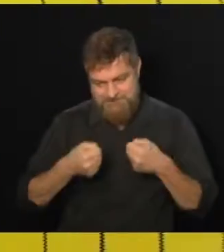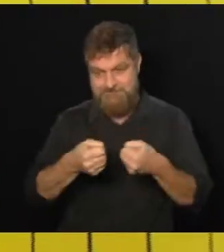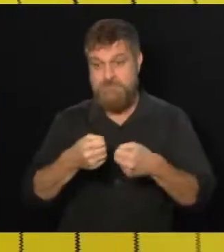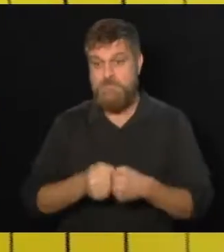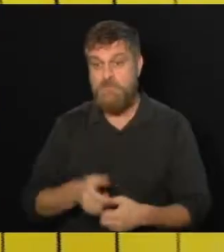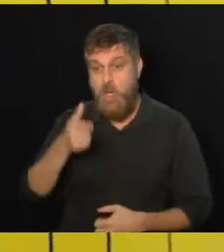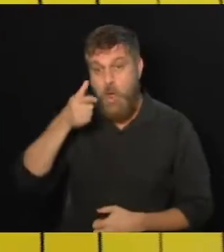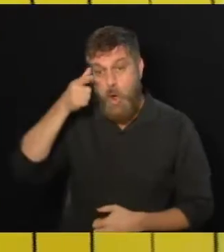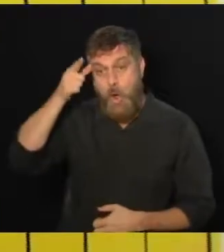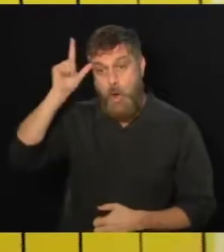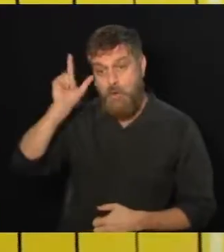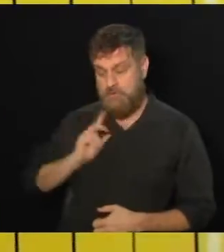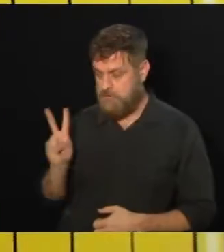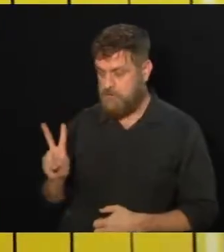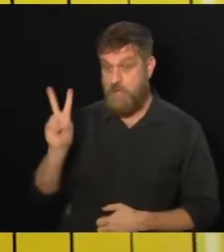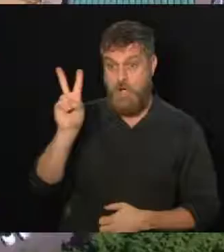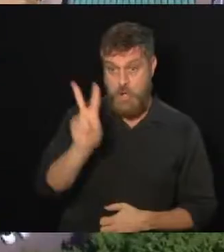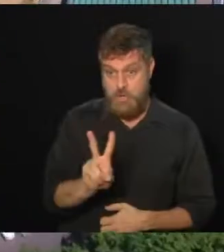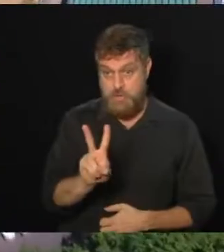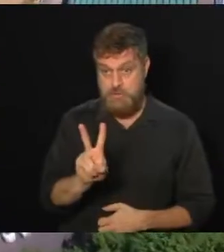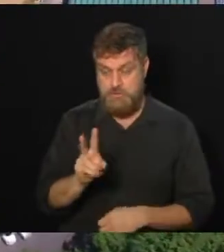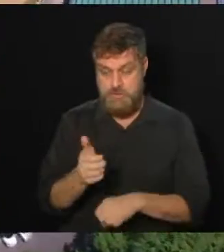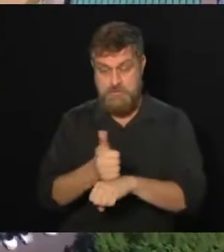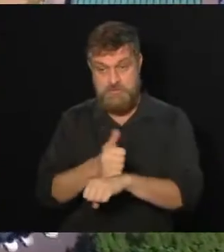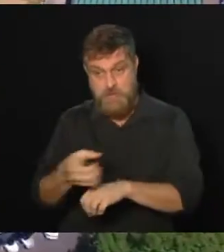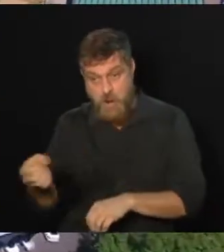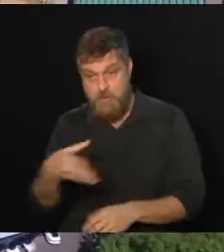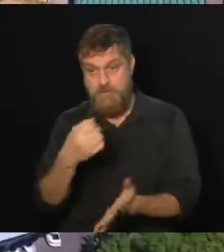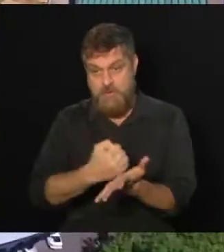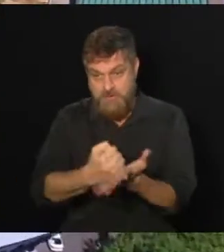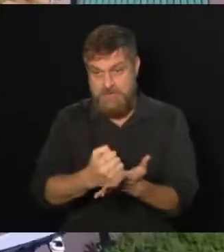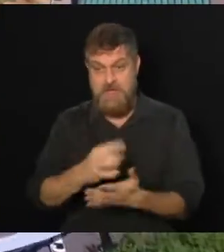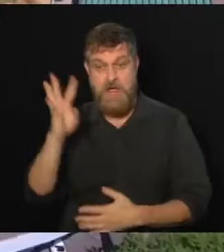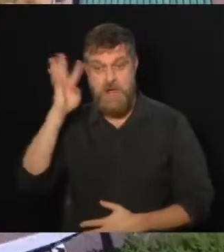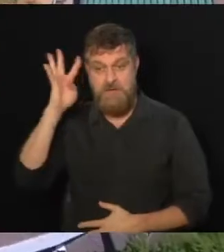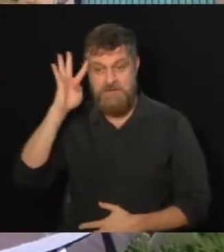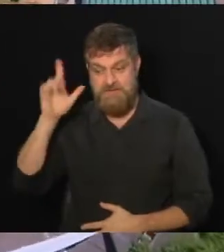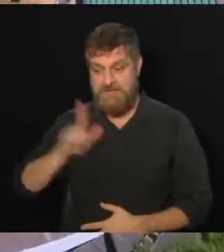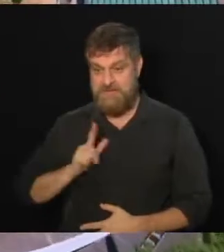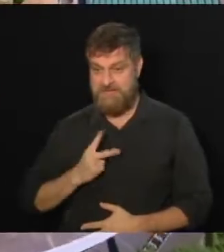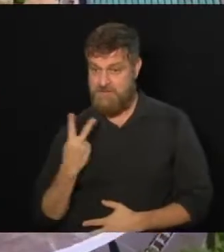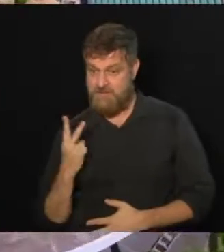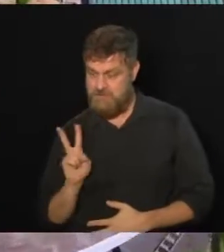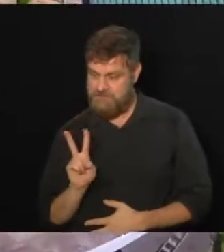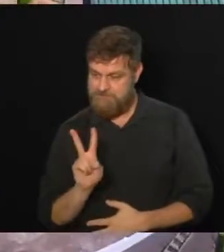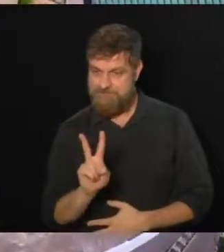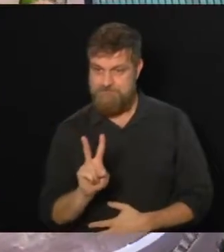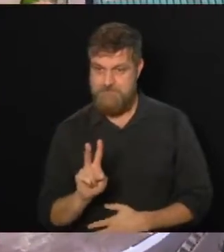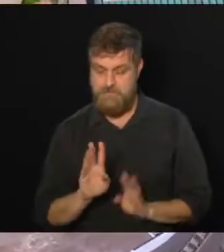ontem apresentou 2 atletas. Esta quarta-feira foi de apresentações no